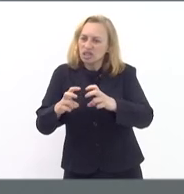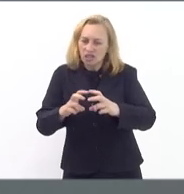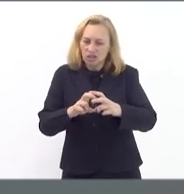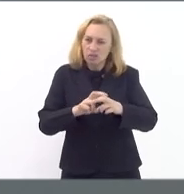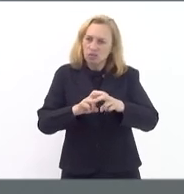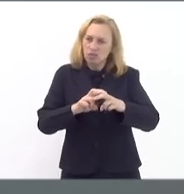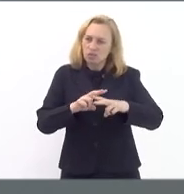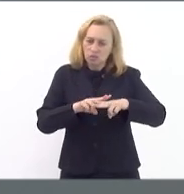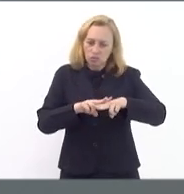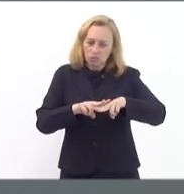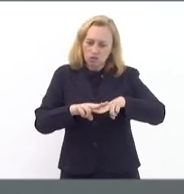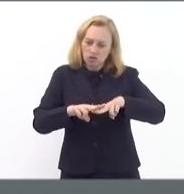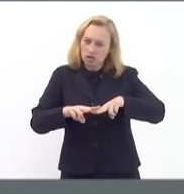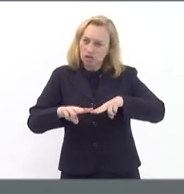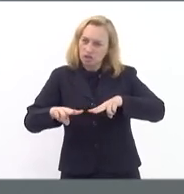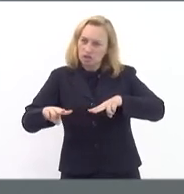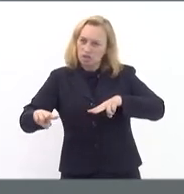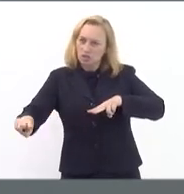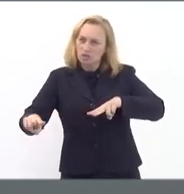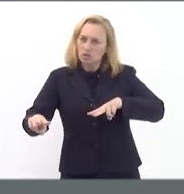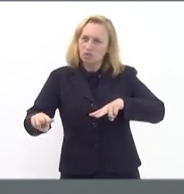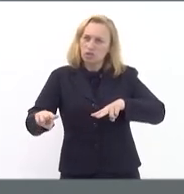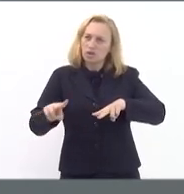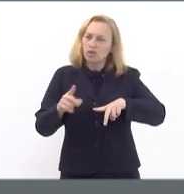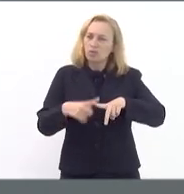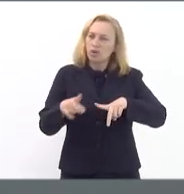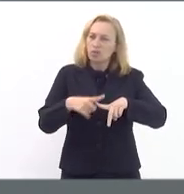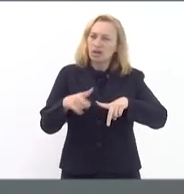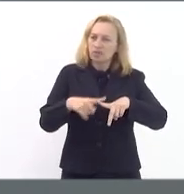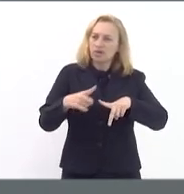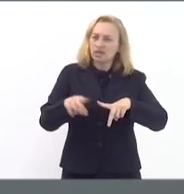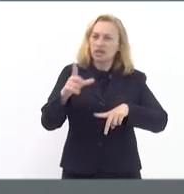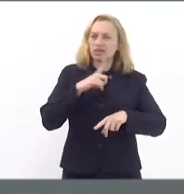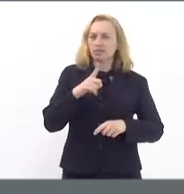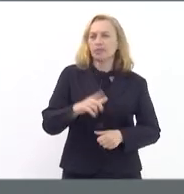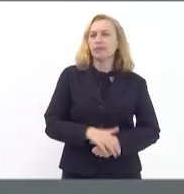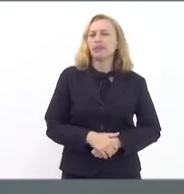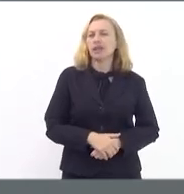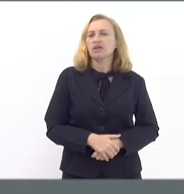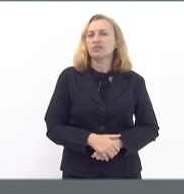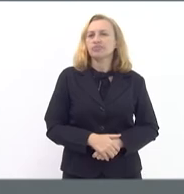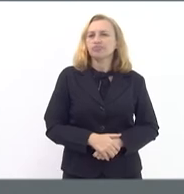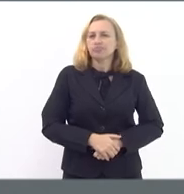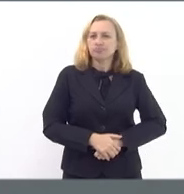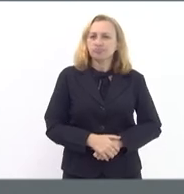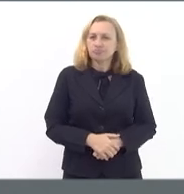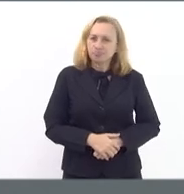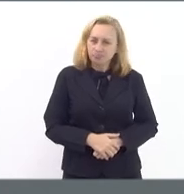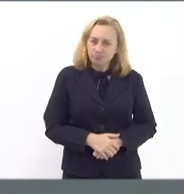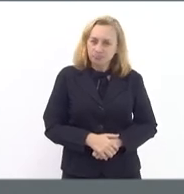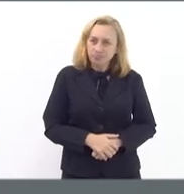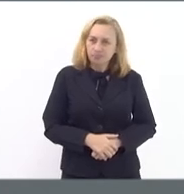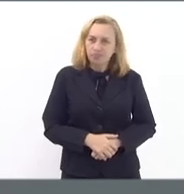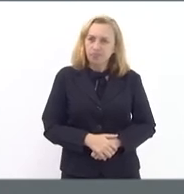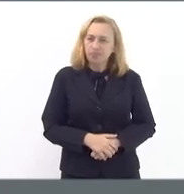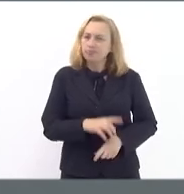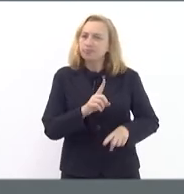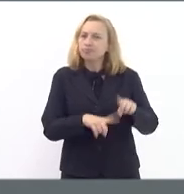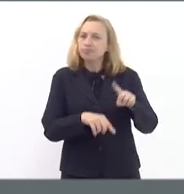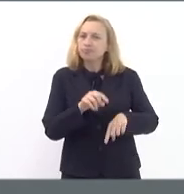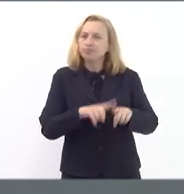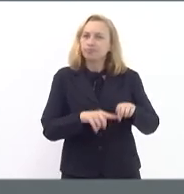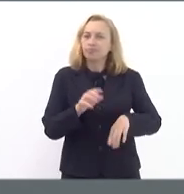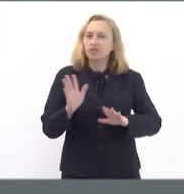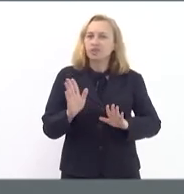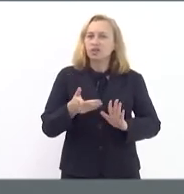ferramentas que eles usam para porto de cabo e fundo desses parafusos e os materiais a isso